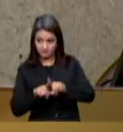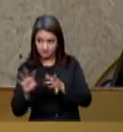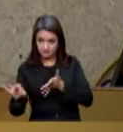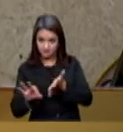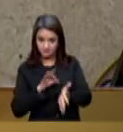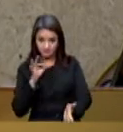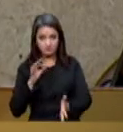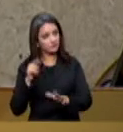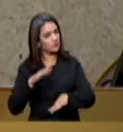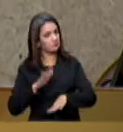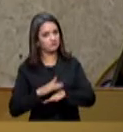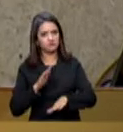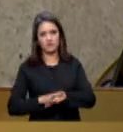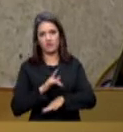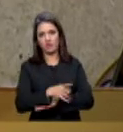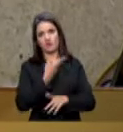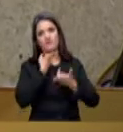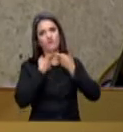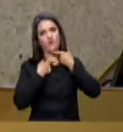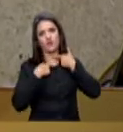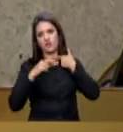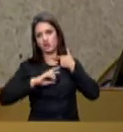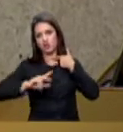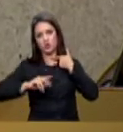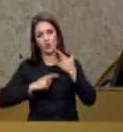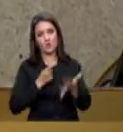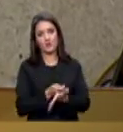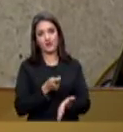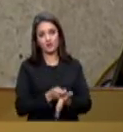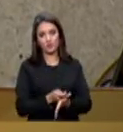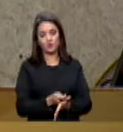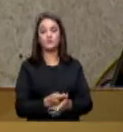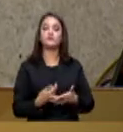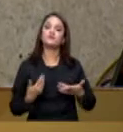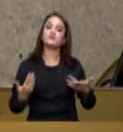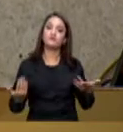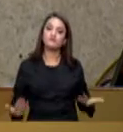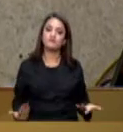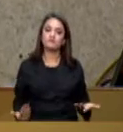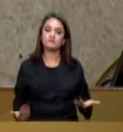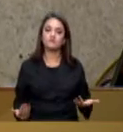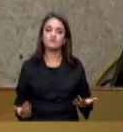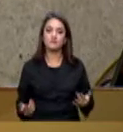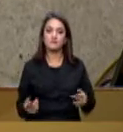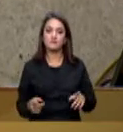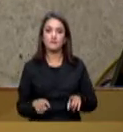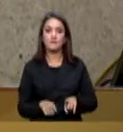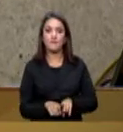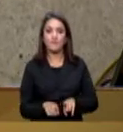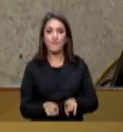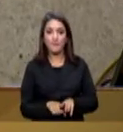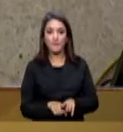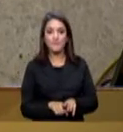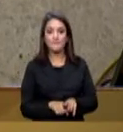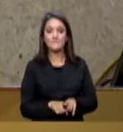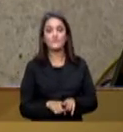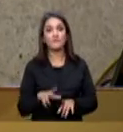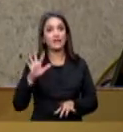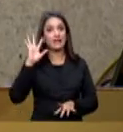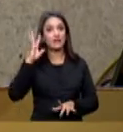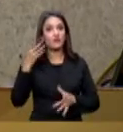mera faculdade. E, exatamente nesse momento, ela define a